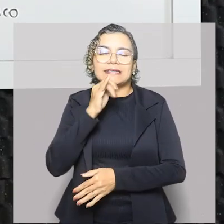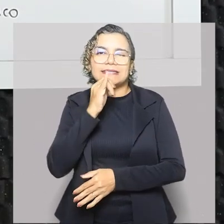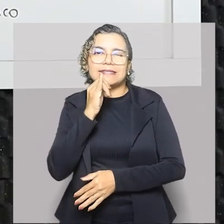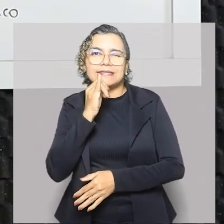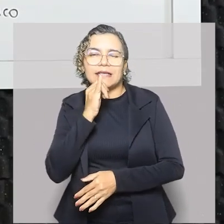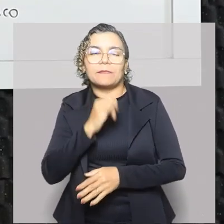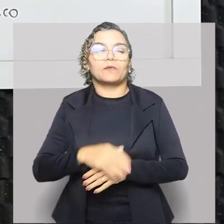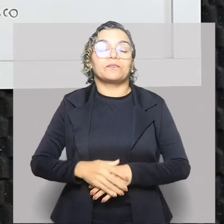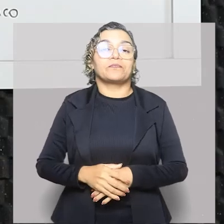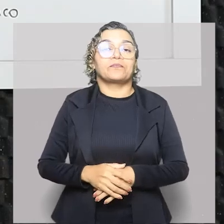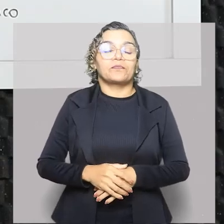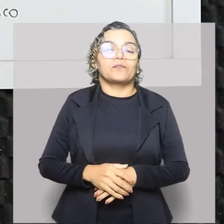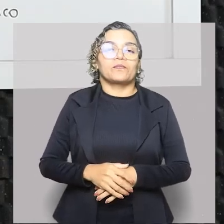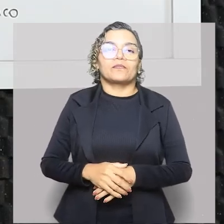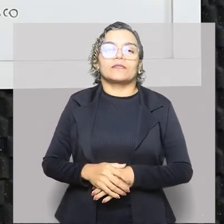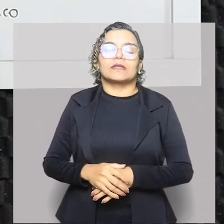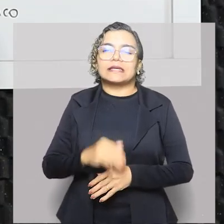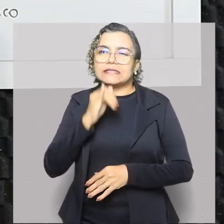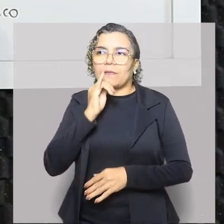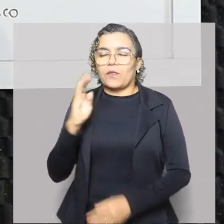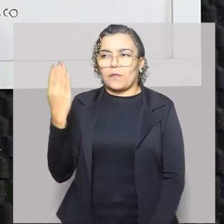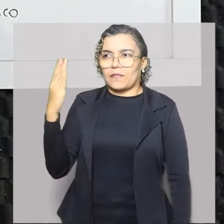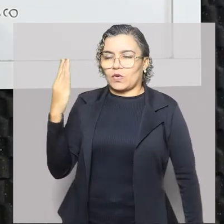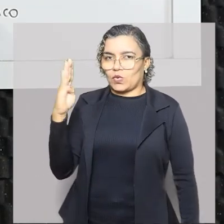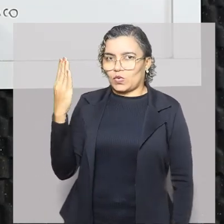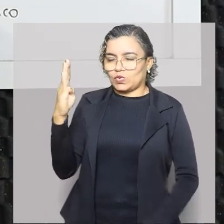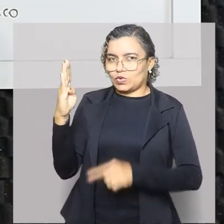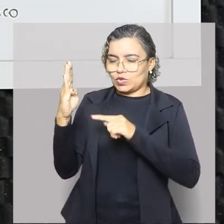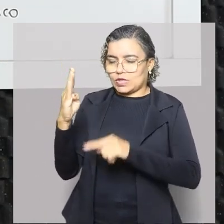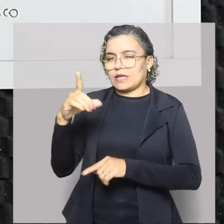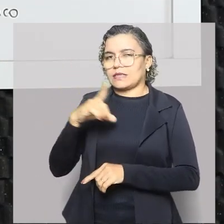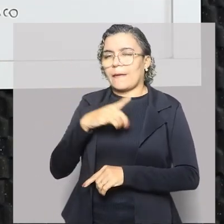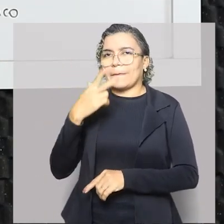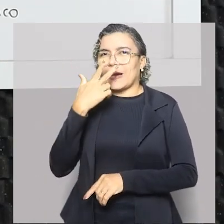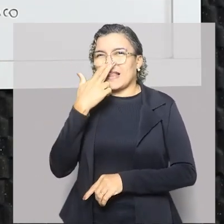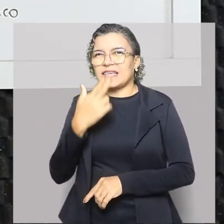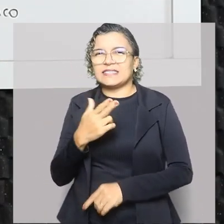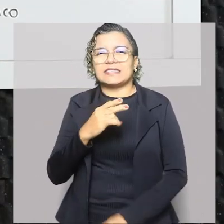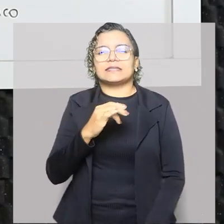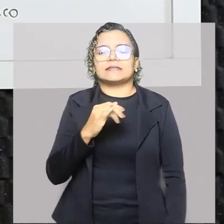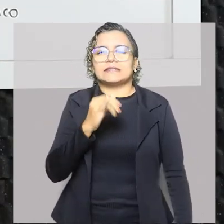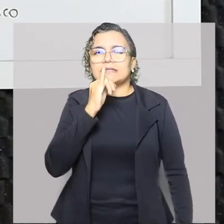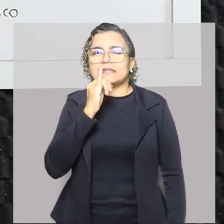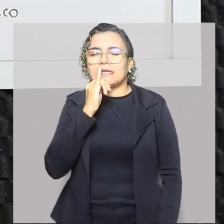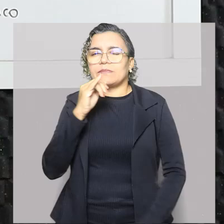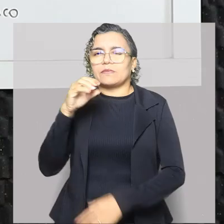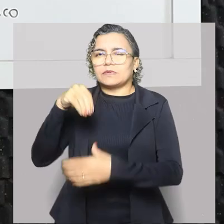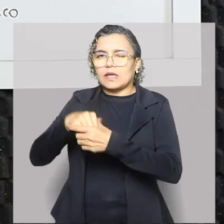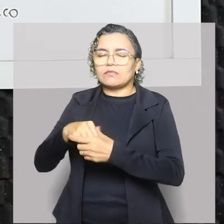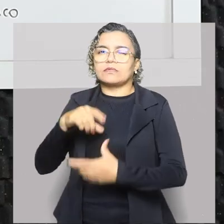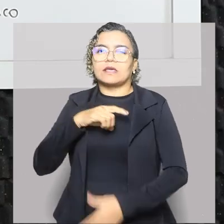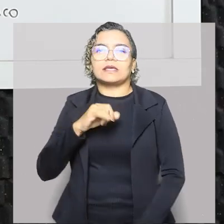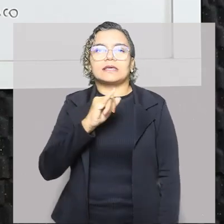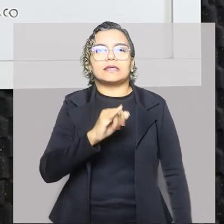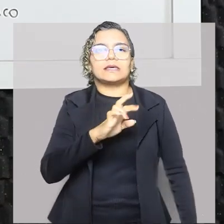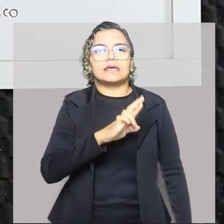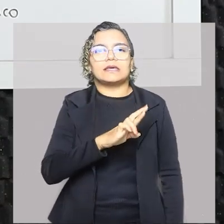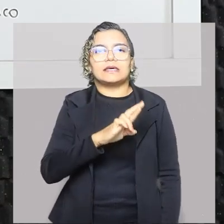estímulos. Algo que a gente também chama na biologia de irritabilidade. De novo, algo que a gente chama na biologia